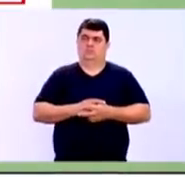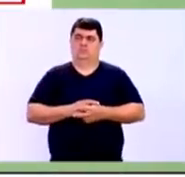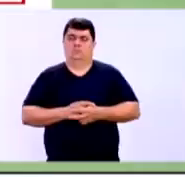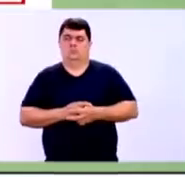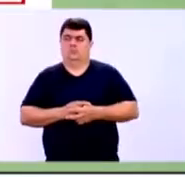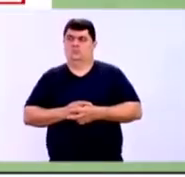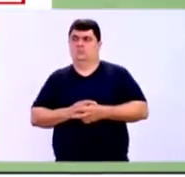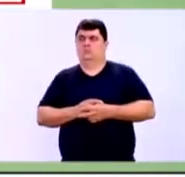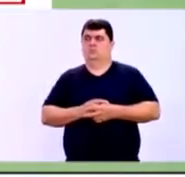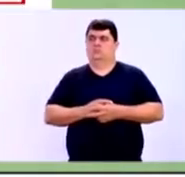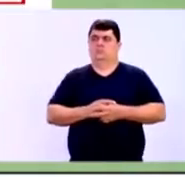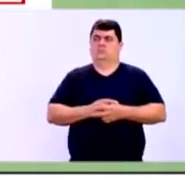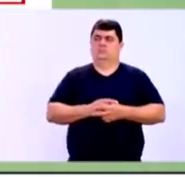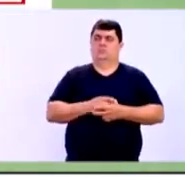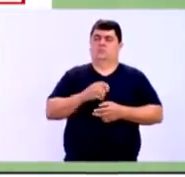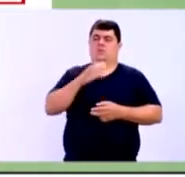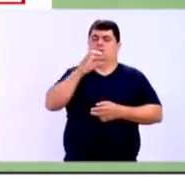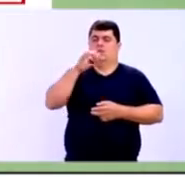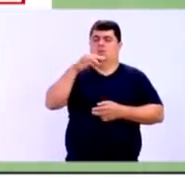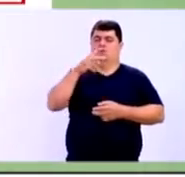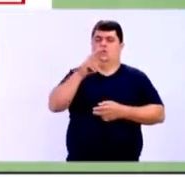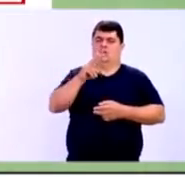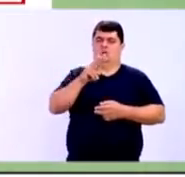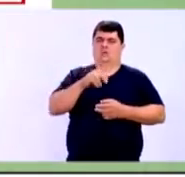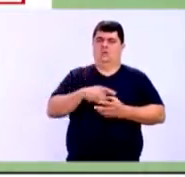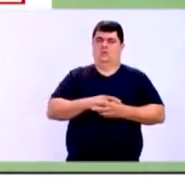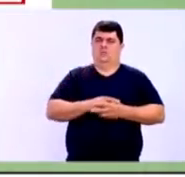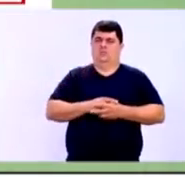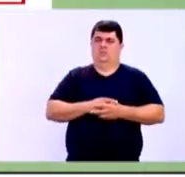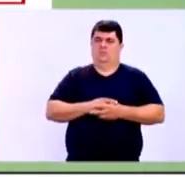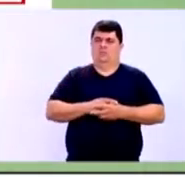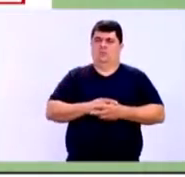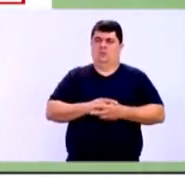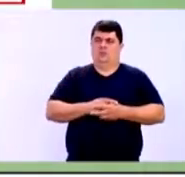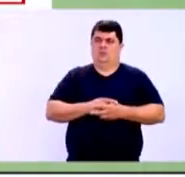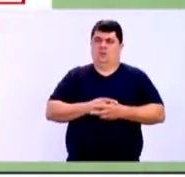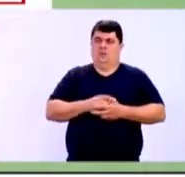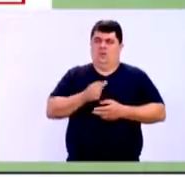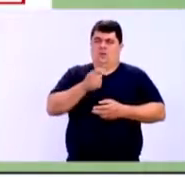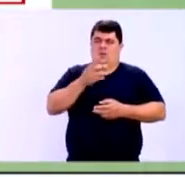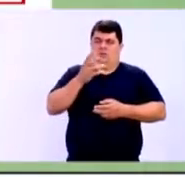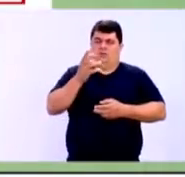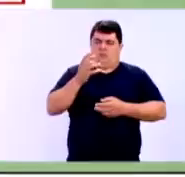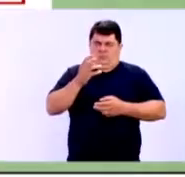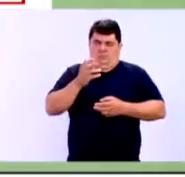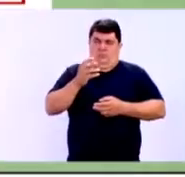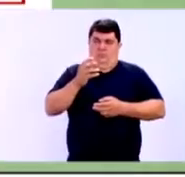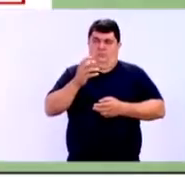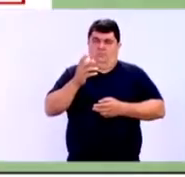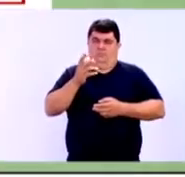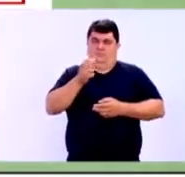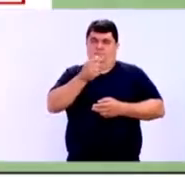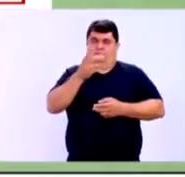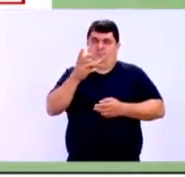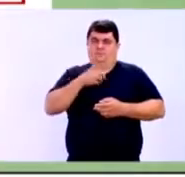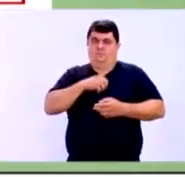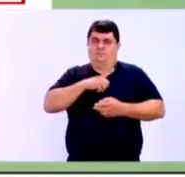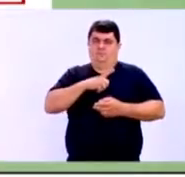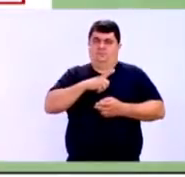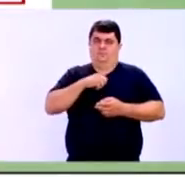Quanto é o CMV dessa organização? Qual foi o custo da mercadoria